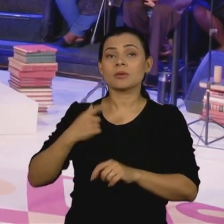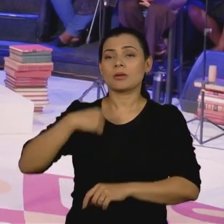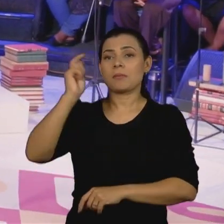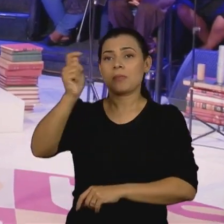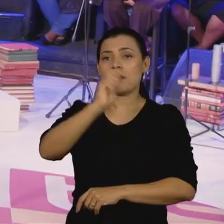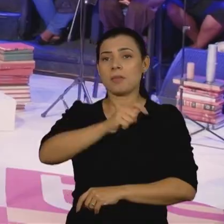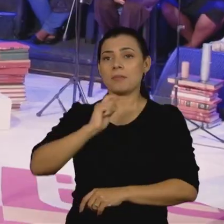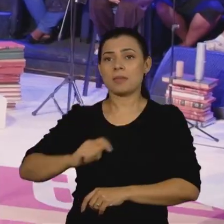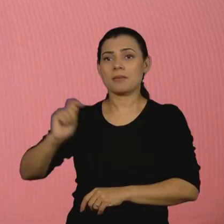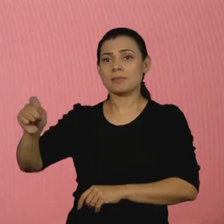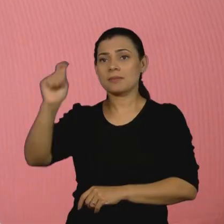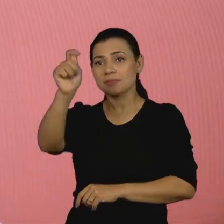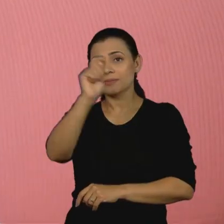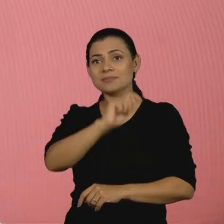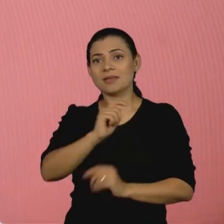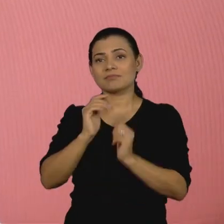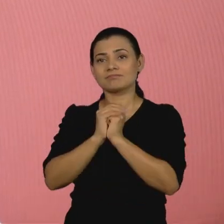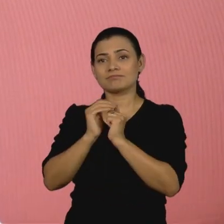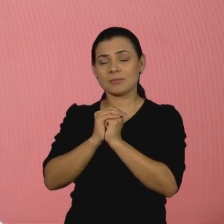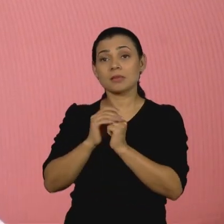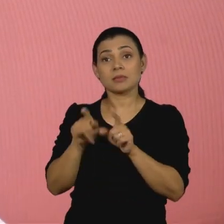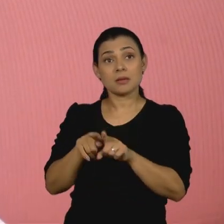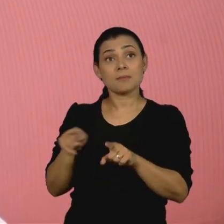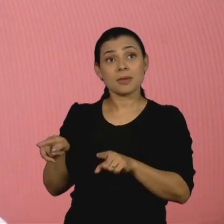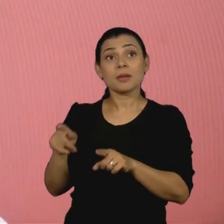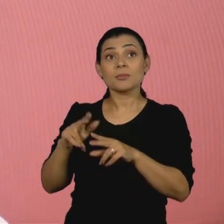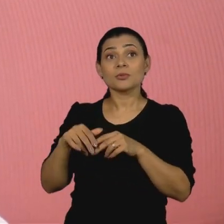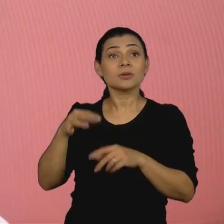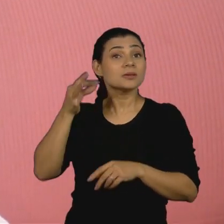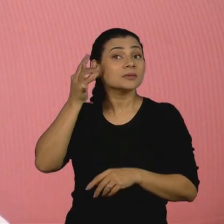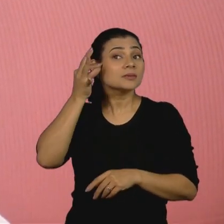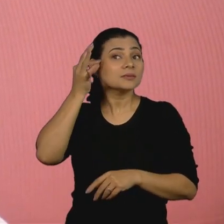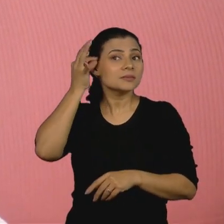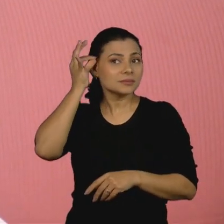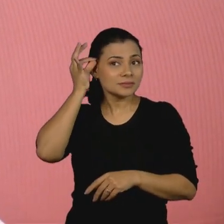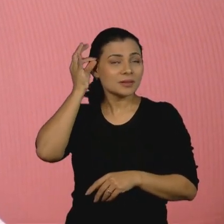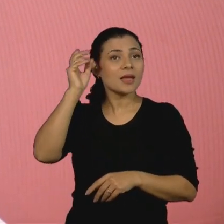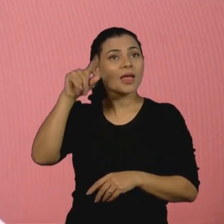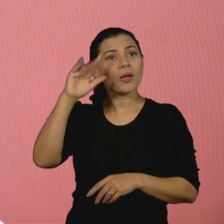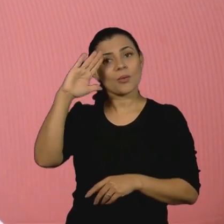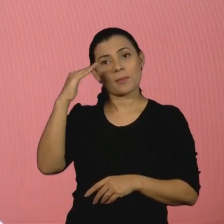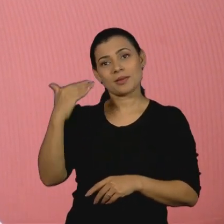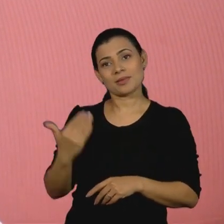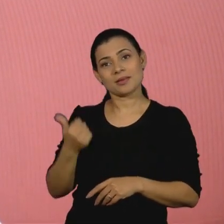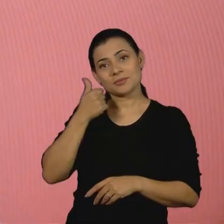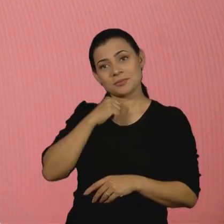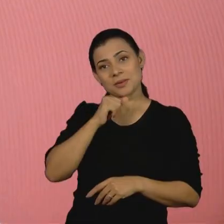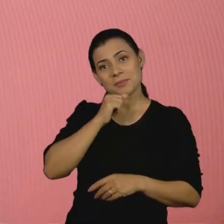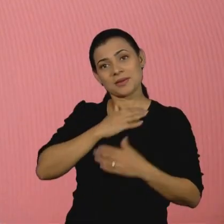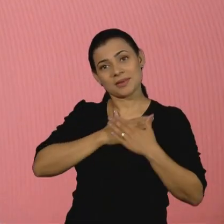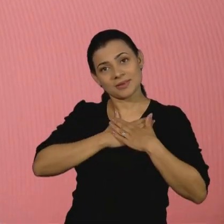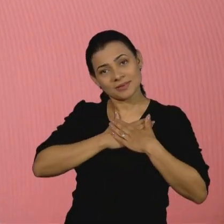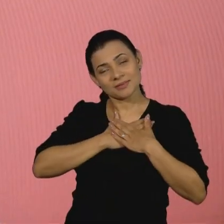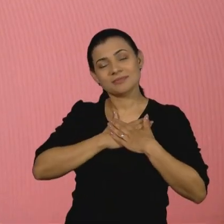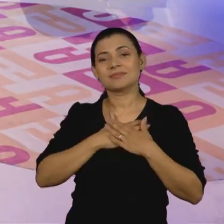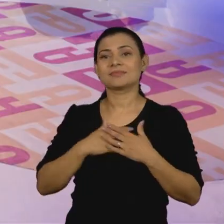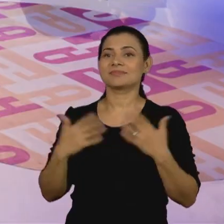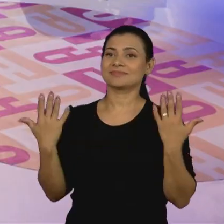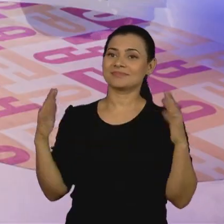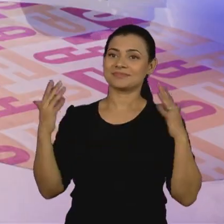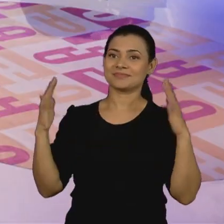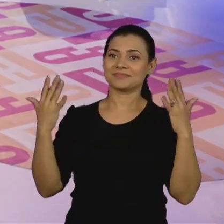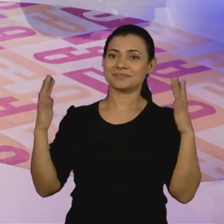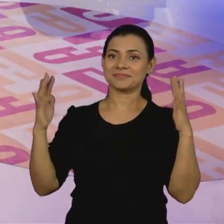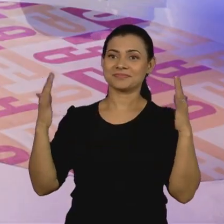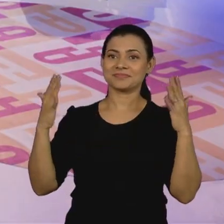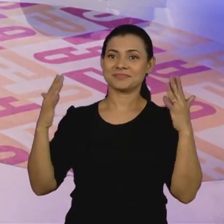de benzer, né? E essa rodinha que eu tô aqui, gente, é uma pequena homenagem para minha mãe.